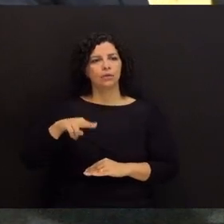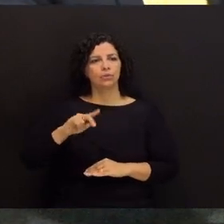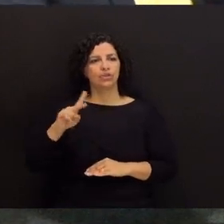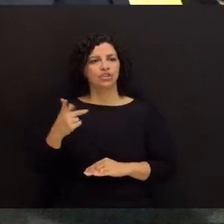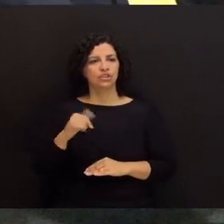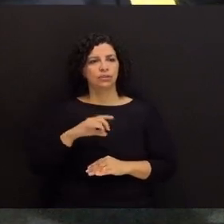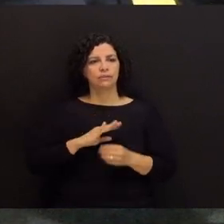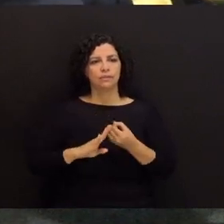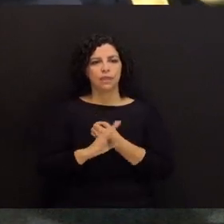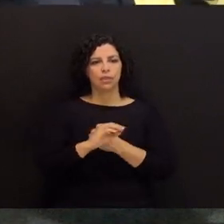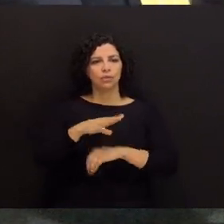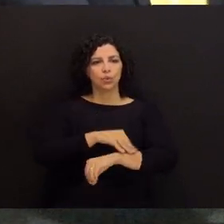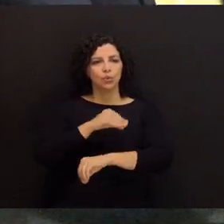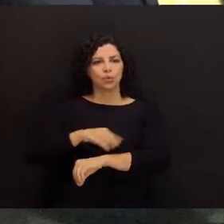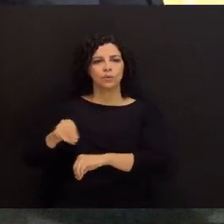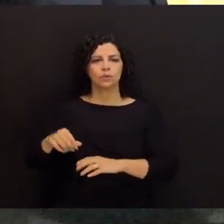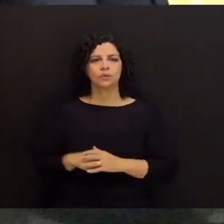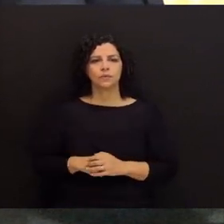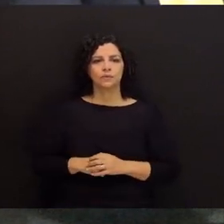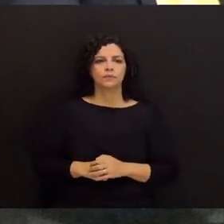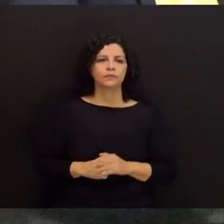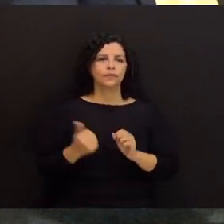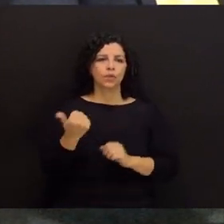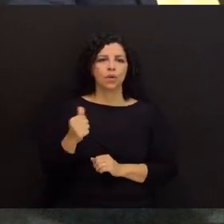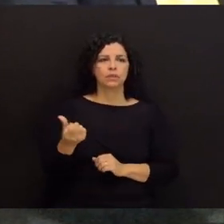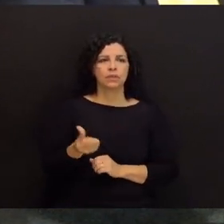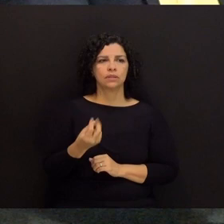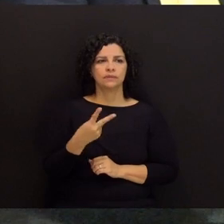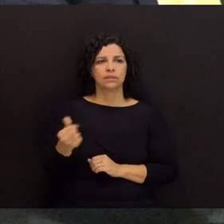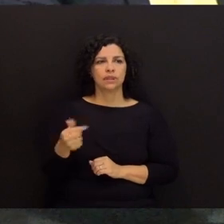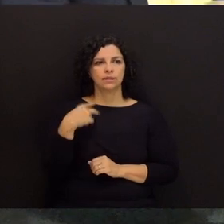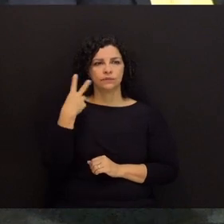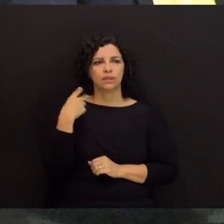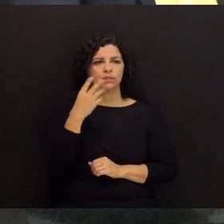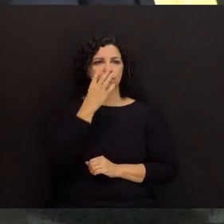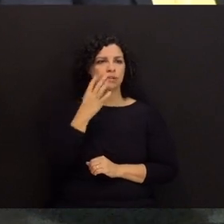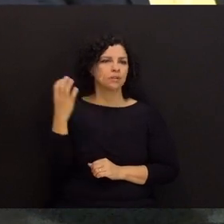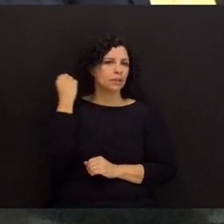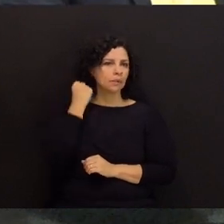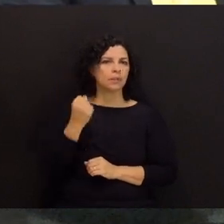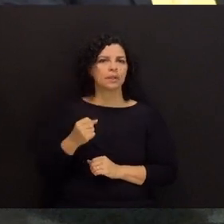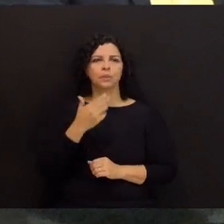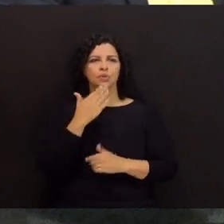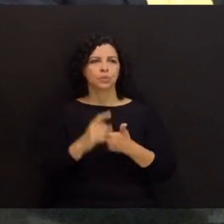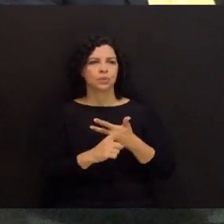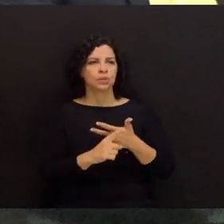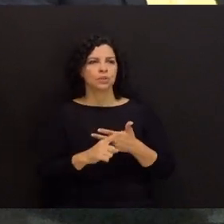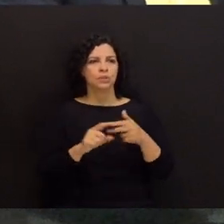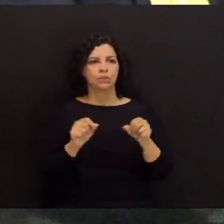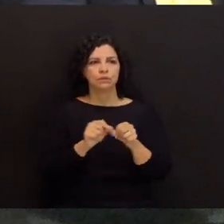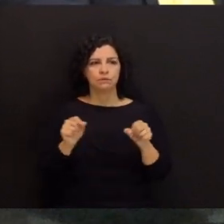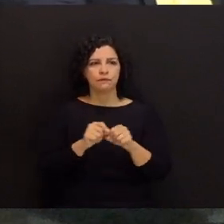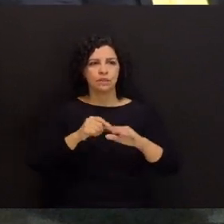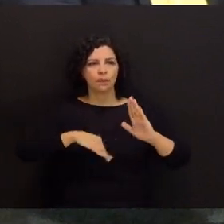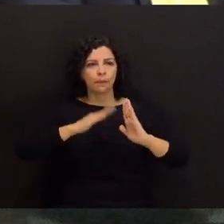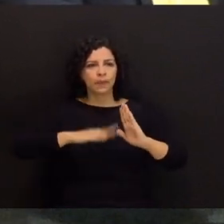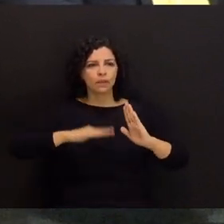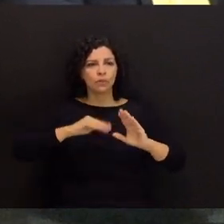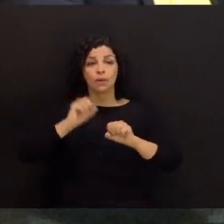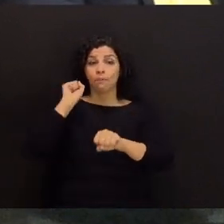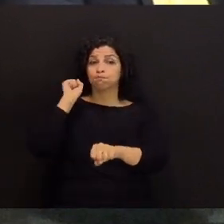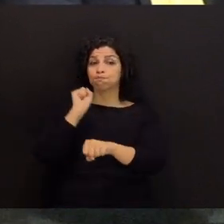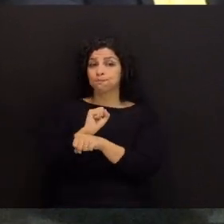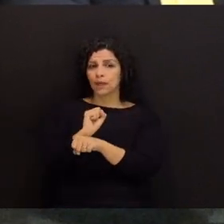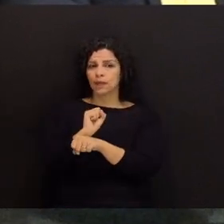do bairro Suíça indicação 11.627 do vereador Wilson cabelo ao executivo que realiza pintura de pare